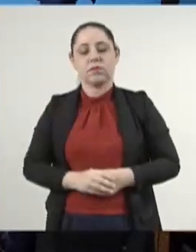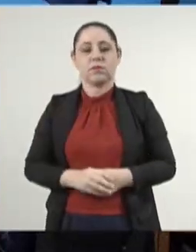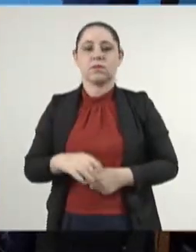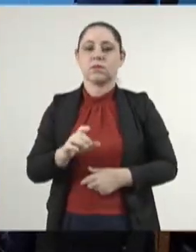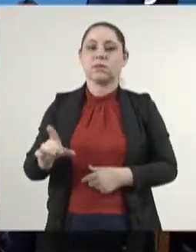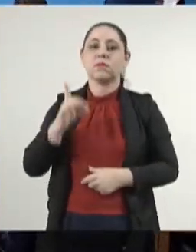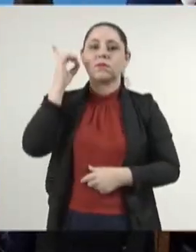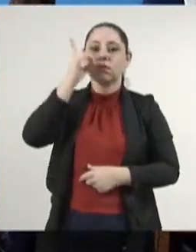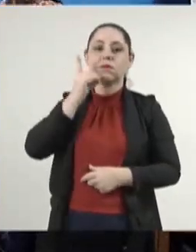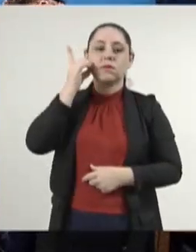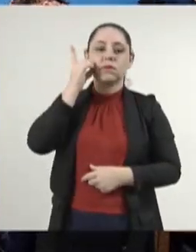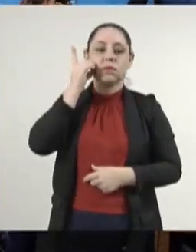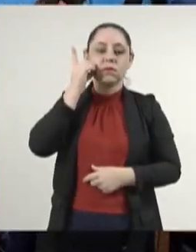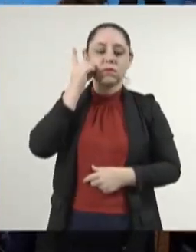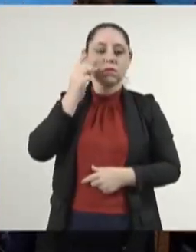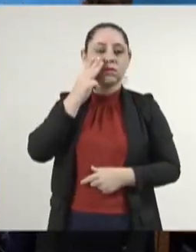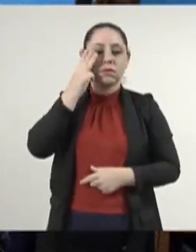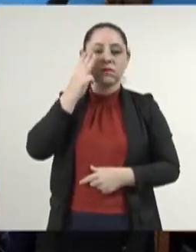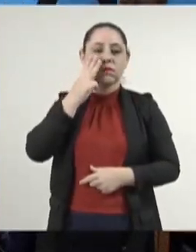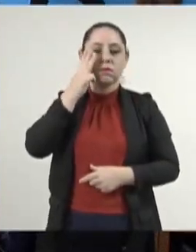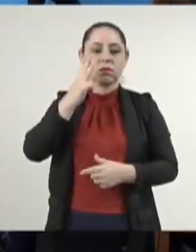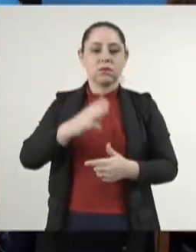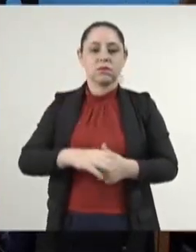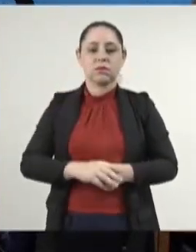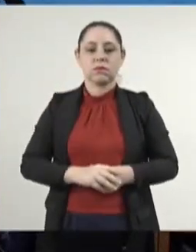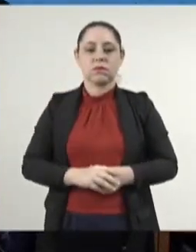Com a palavra, a deputada Mara Caseiro.